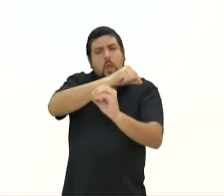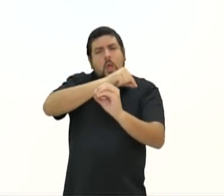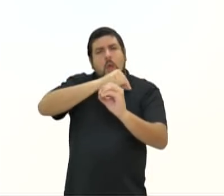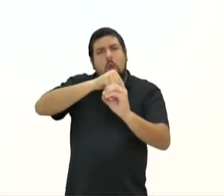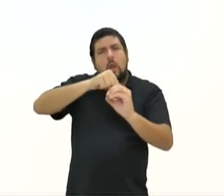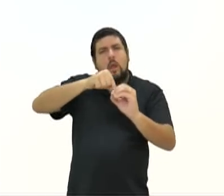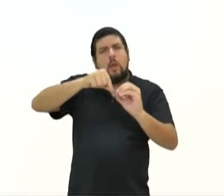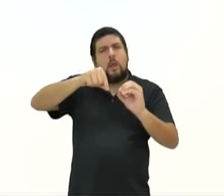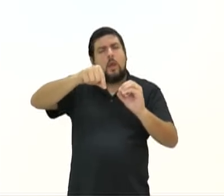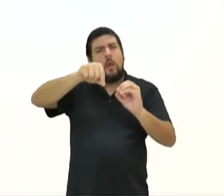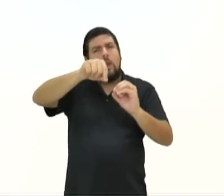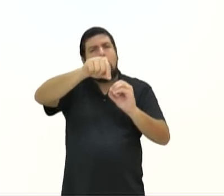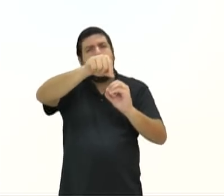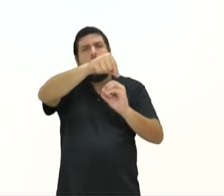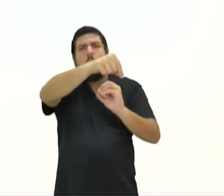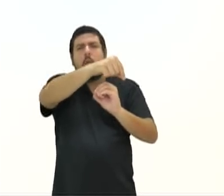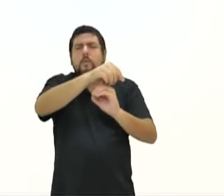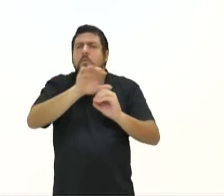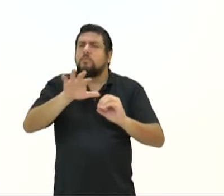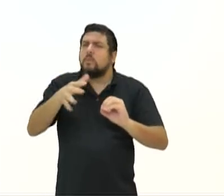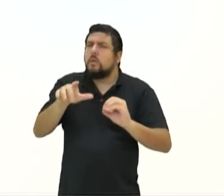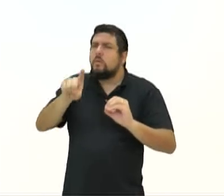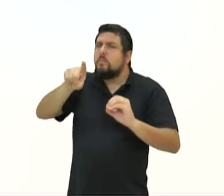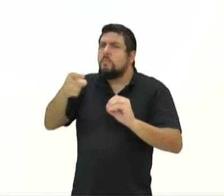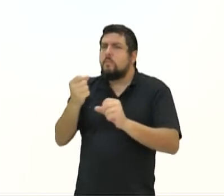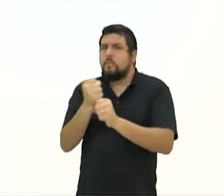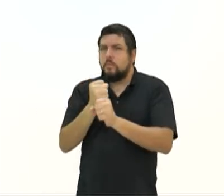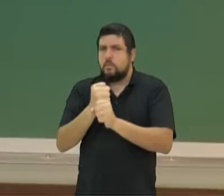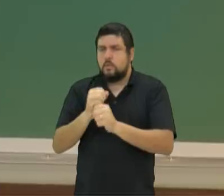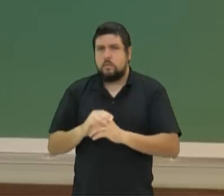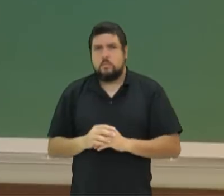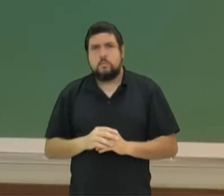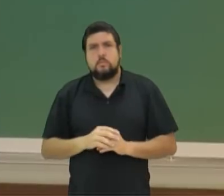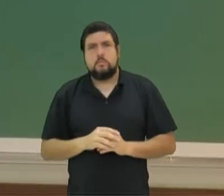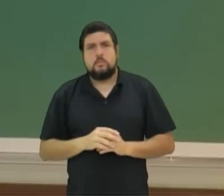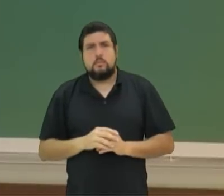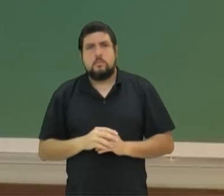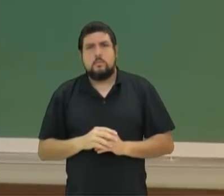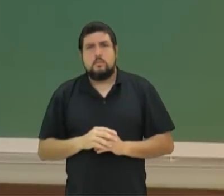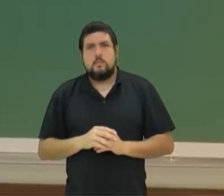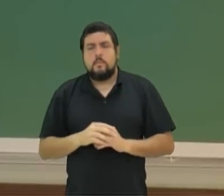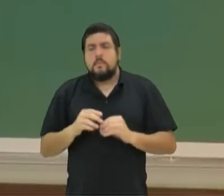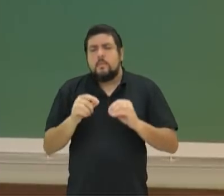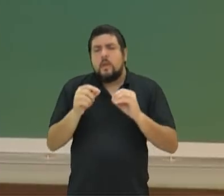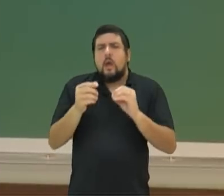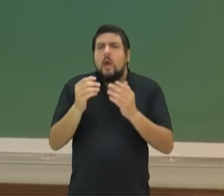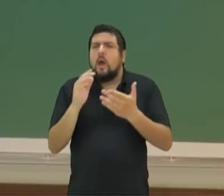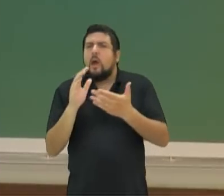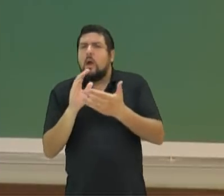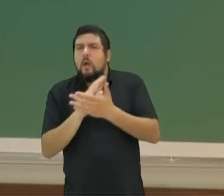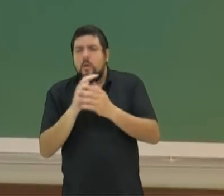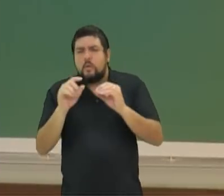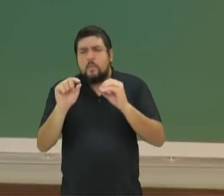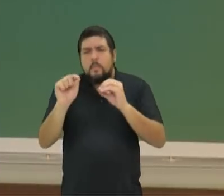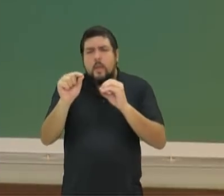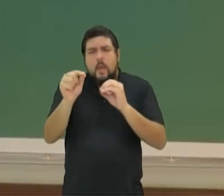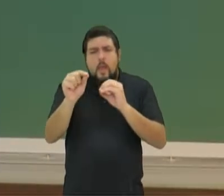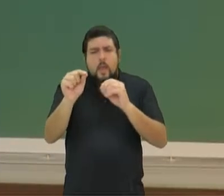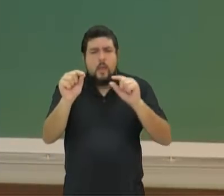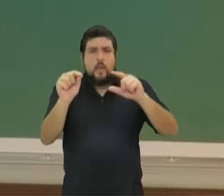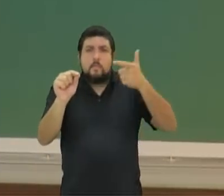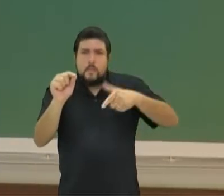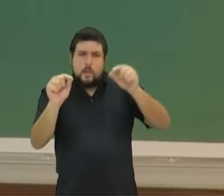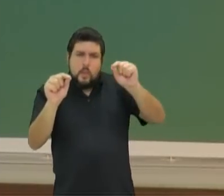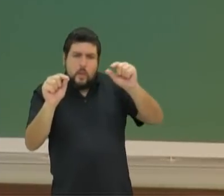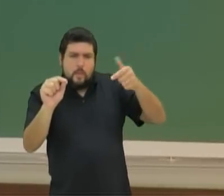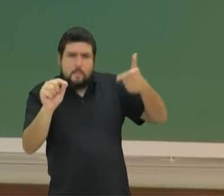E aí, com o passar do tempo e com a ação da gravidade, esses pedaços eles acabaram se unindo. Quando eles